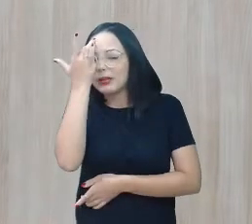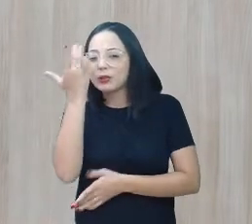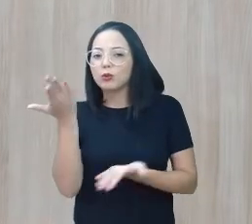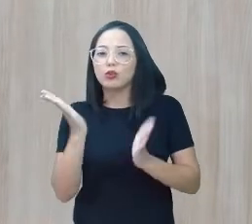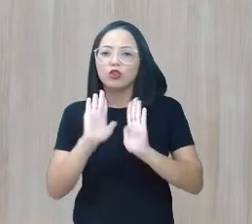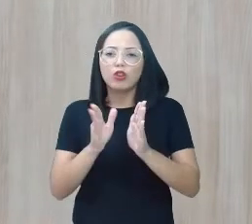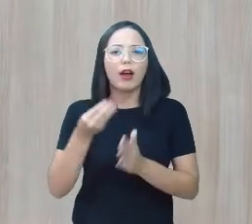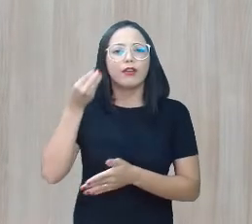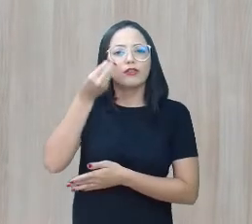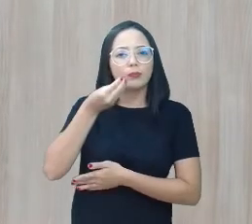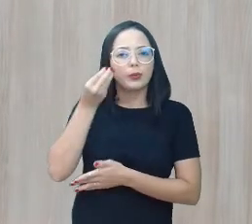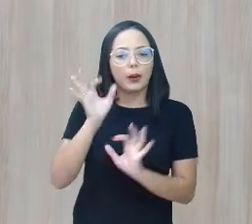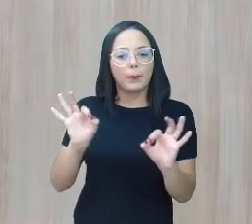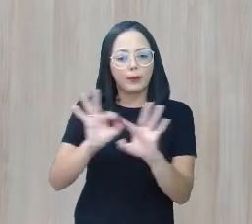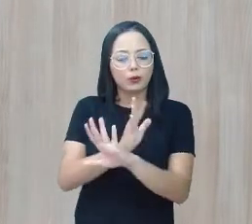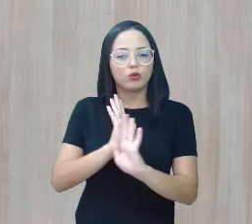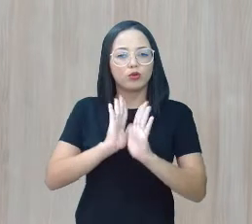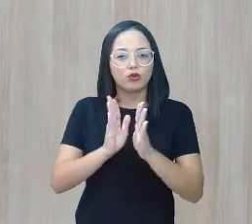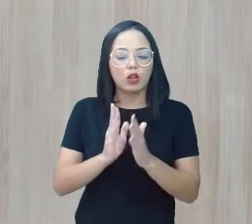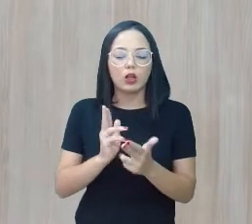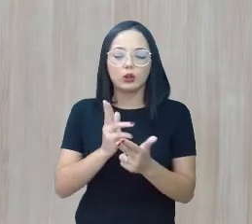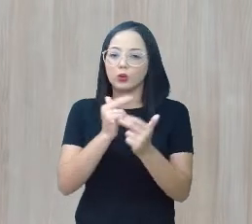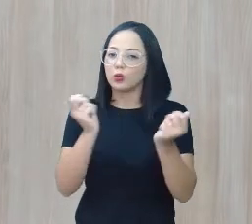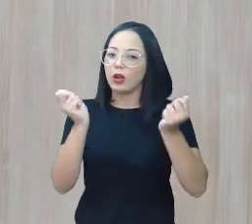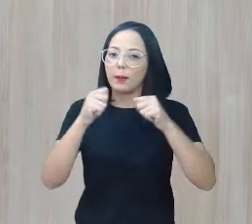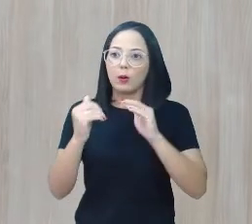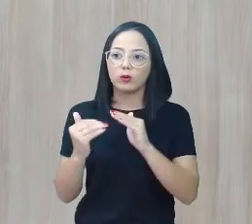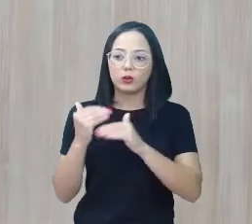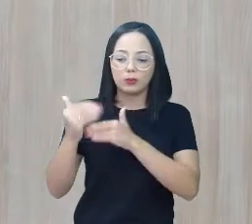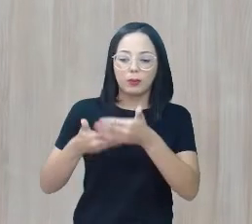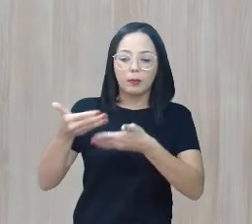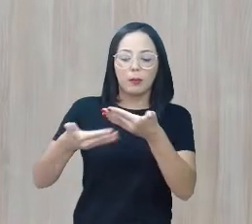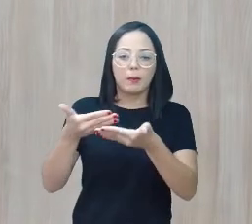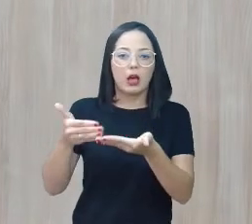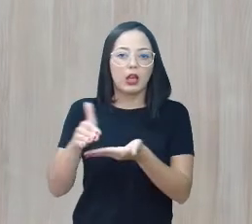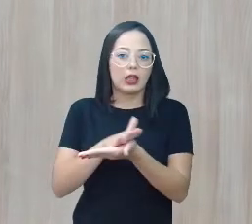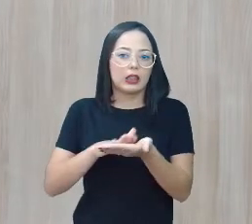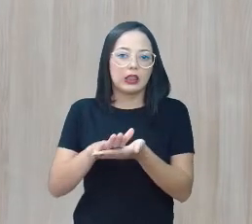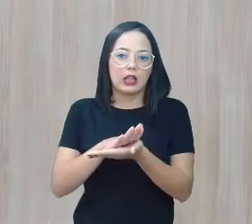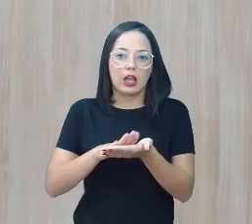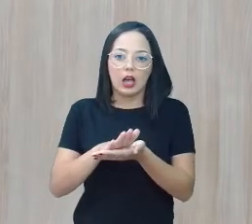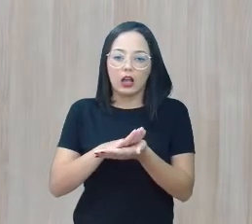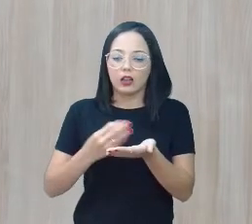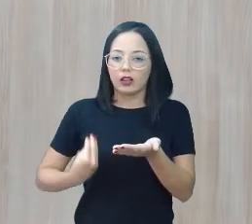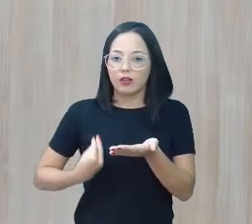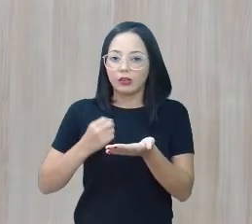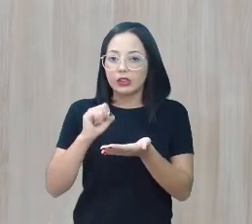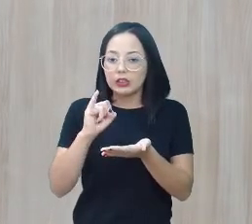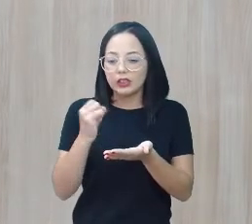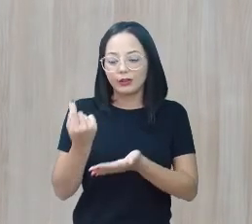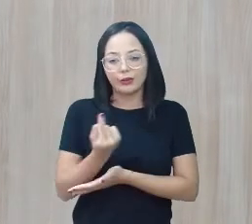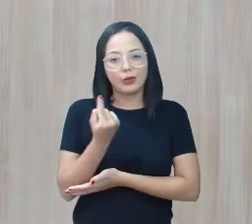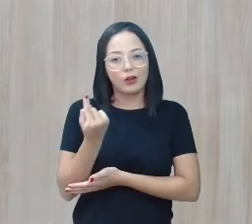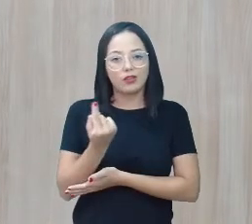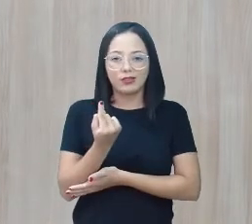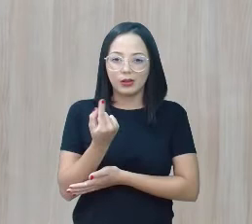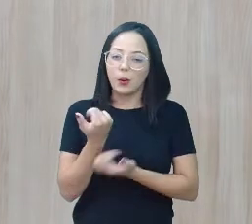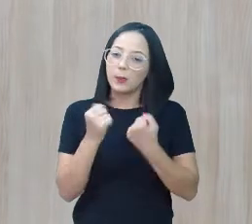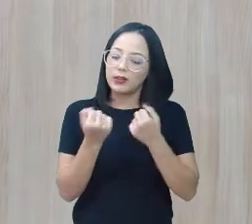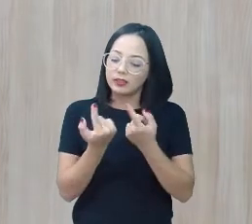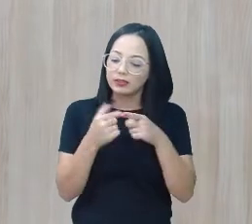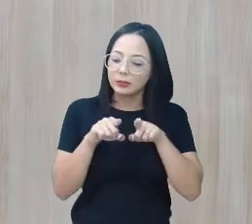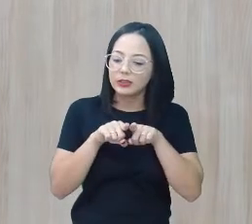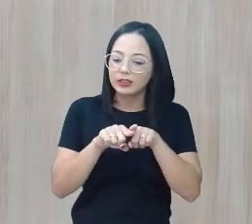mais experiente jamais poderá avançar em nada, minha gente, nessa vida, se não tivermos